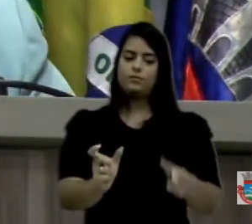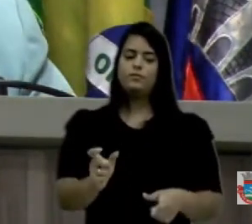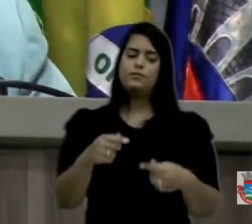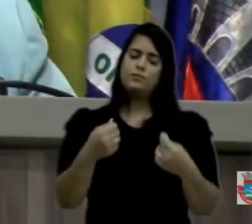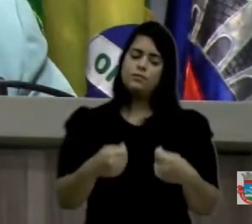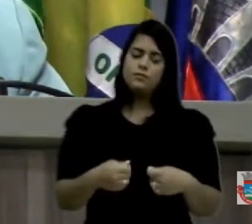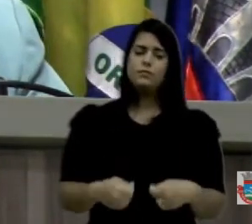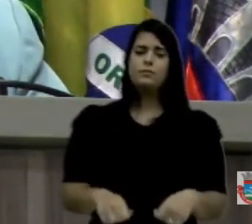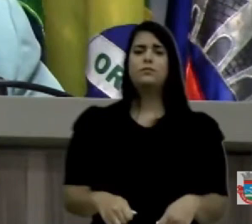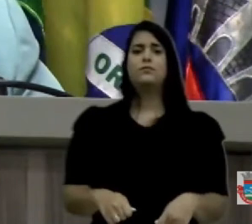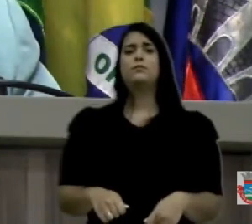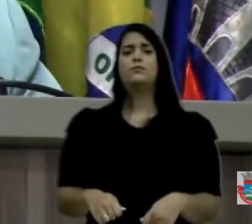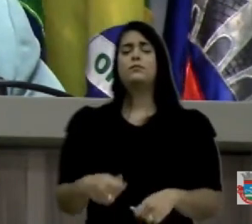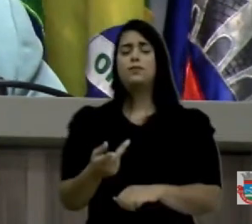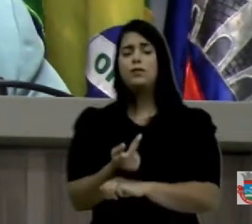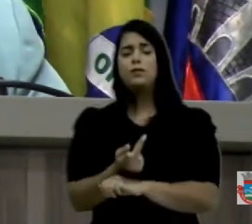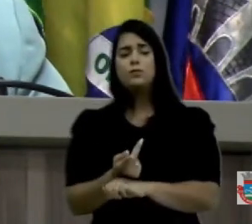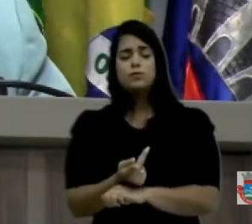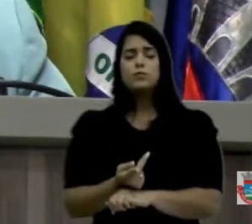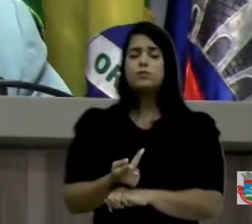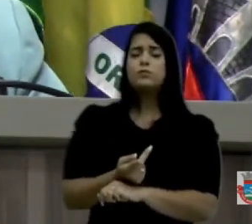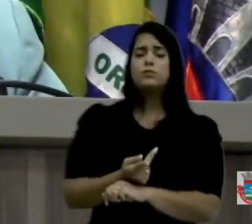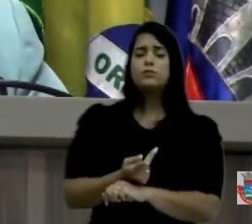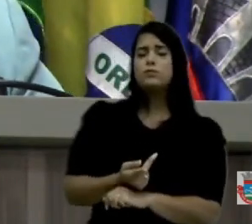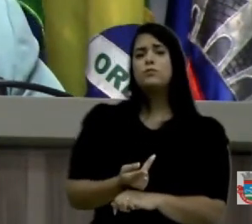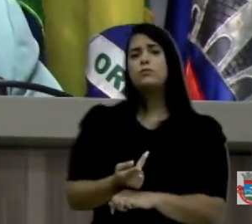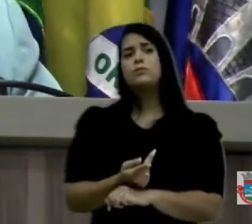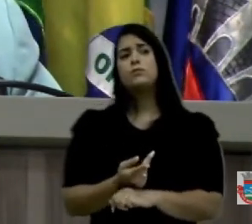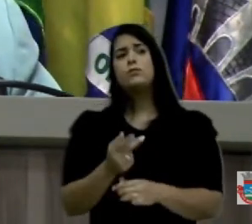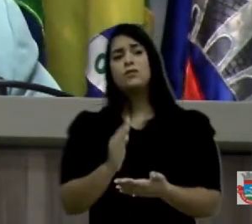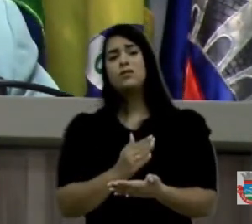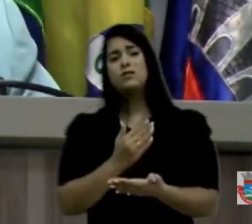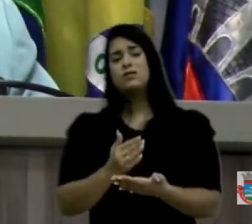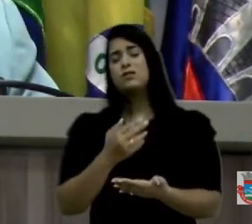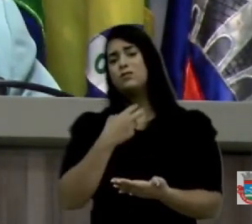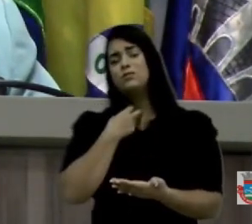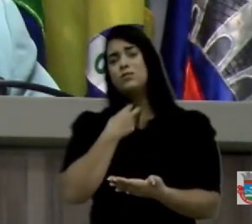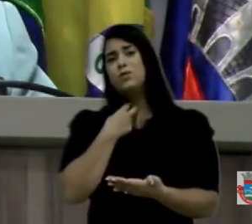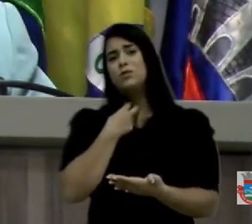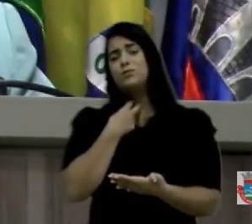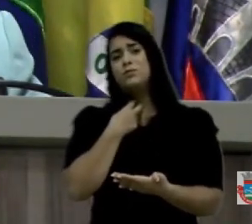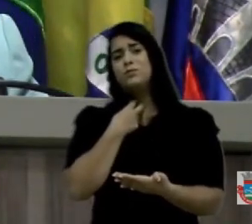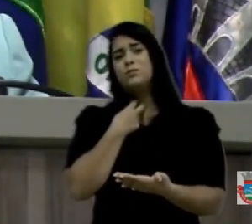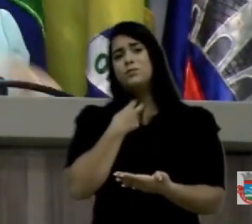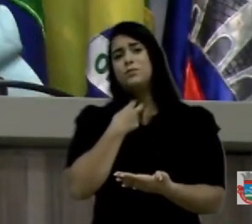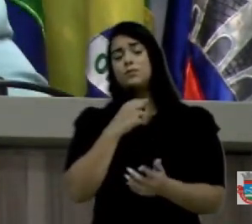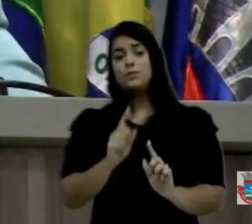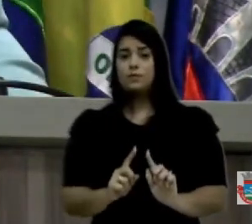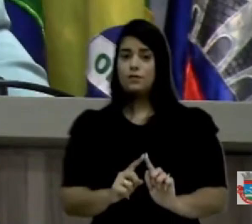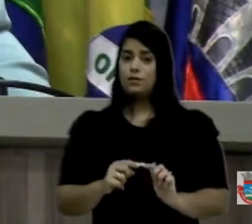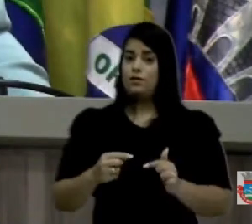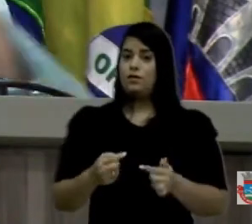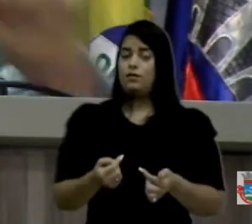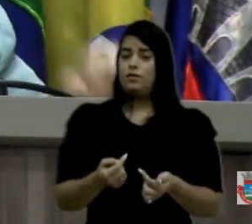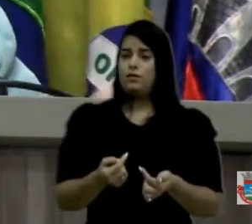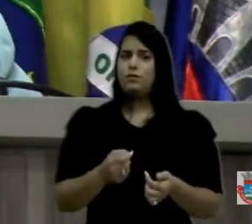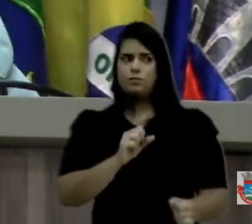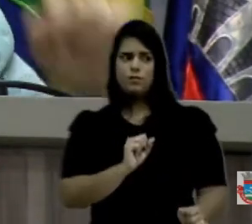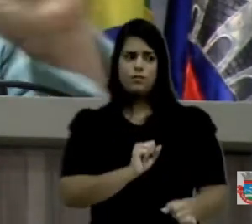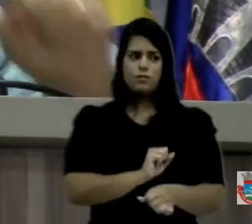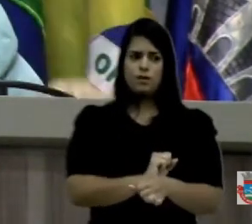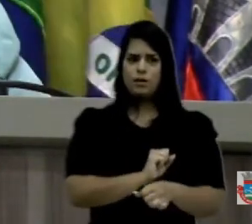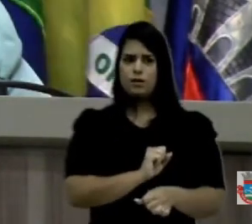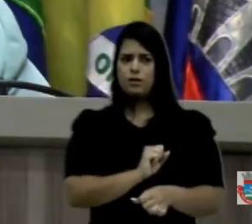precisa que nos procura e quantas vezes a gente não podemos fazer mas não podemos parar Vamos à